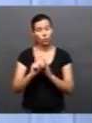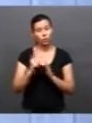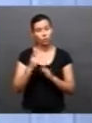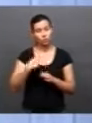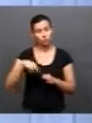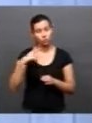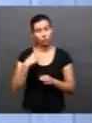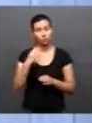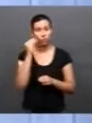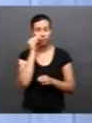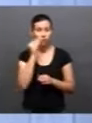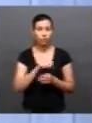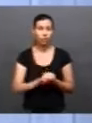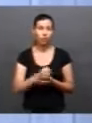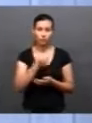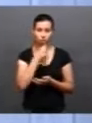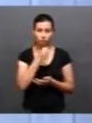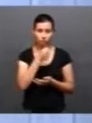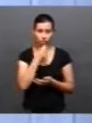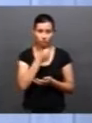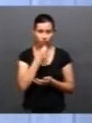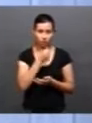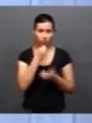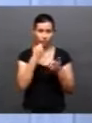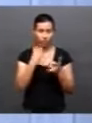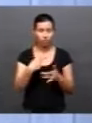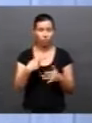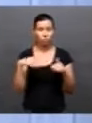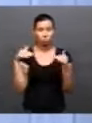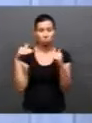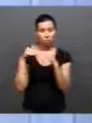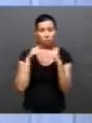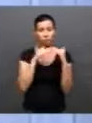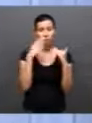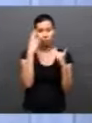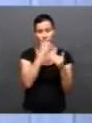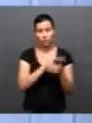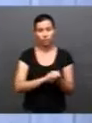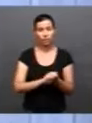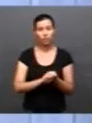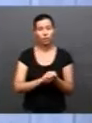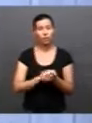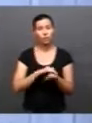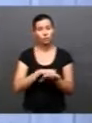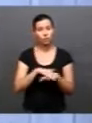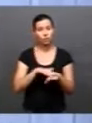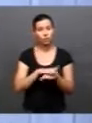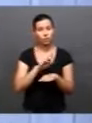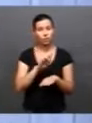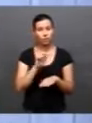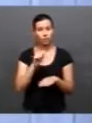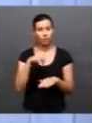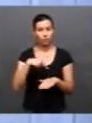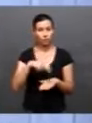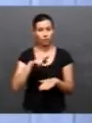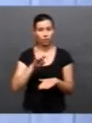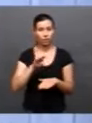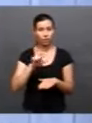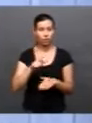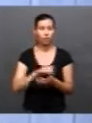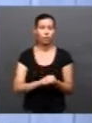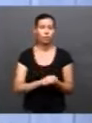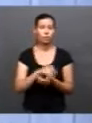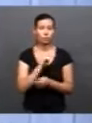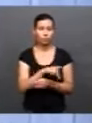uma reportagem sobre padrões de beleza. E falamos que a professora Raquel de Cine é docente do Instituto de História.